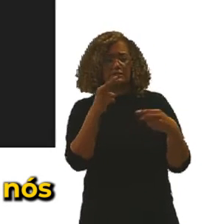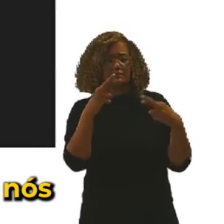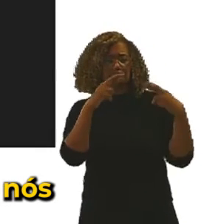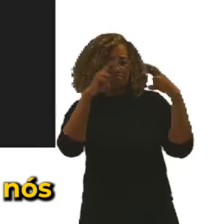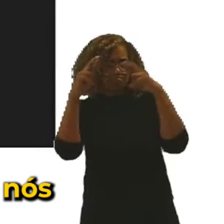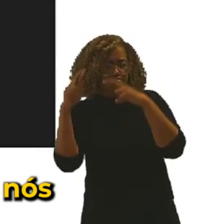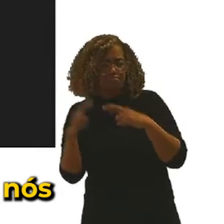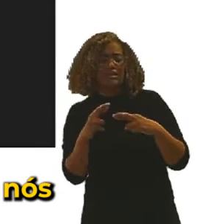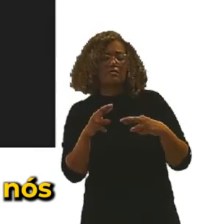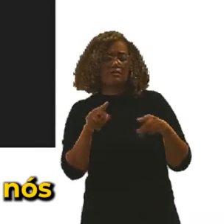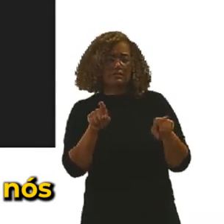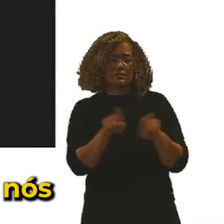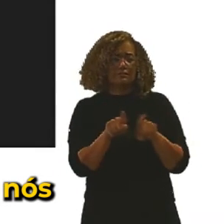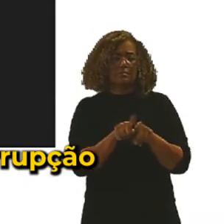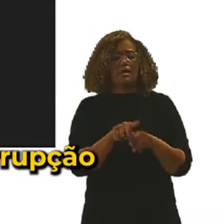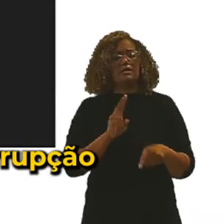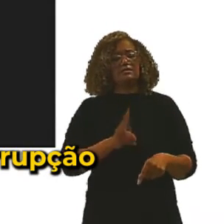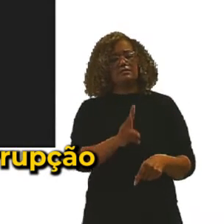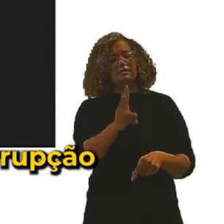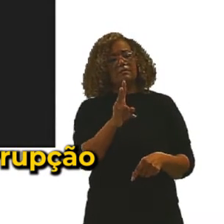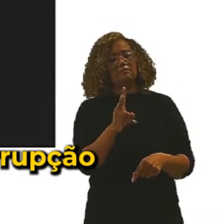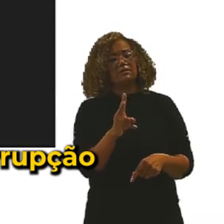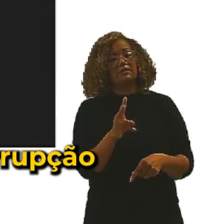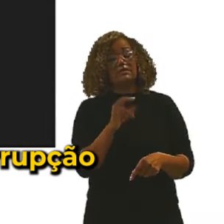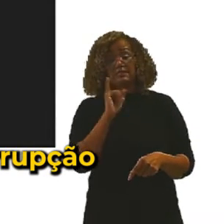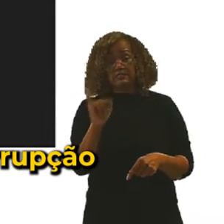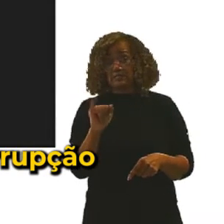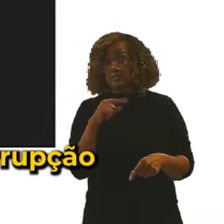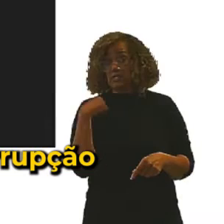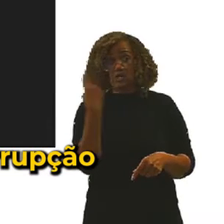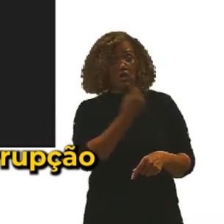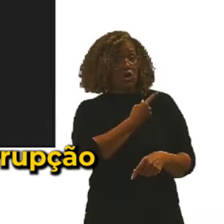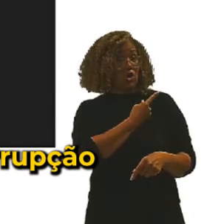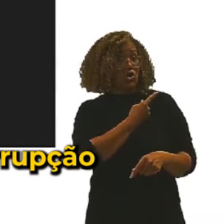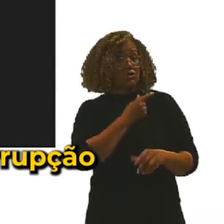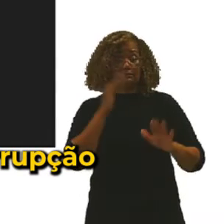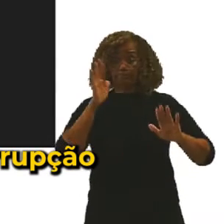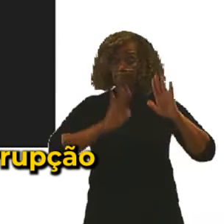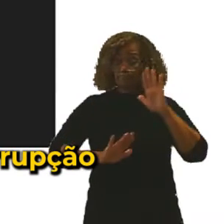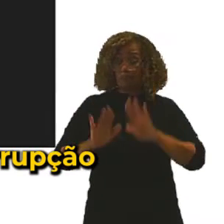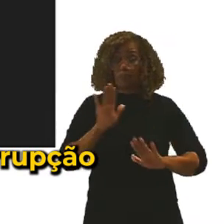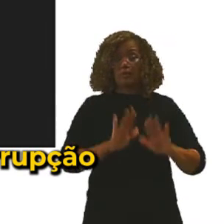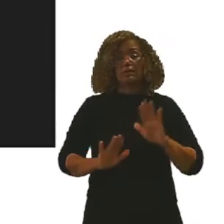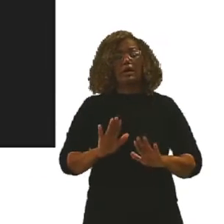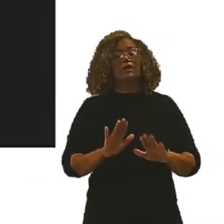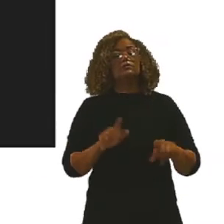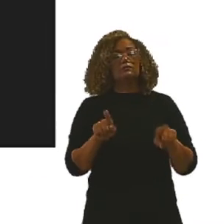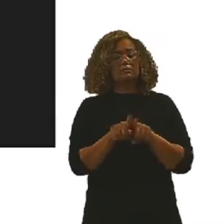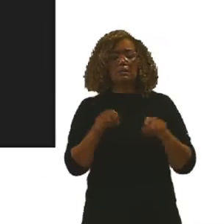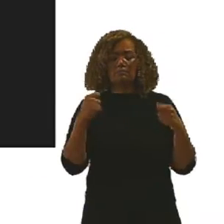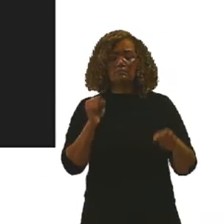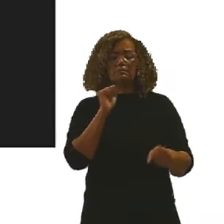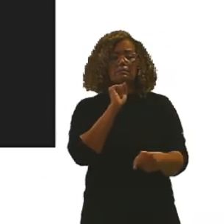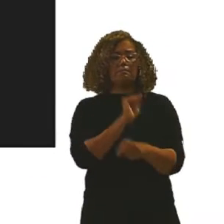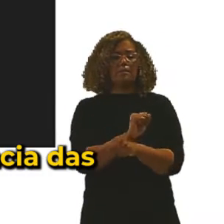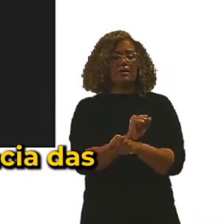de novo. É cíclico, né? Se nós não adotarmos medidas eficazes para interrupção desse ciclo. Além